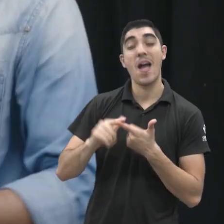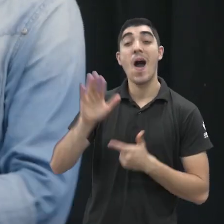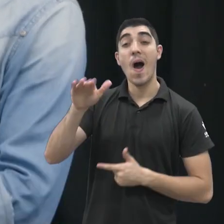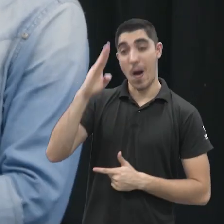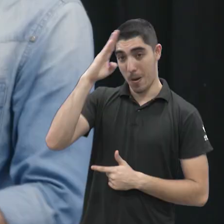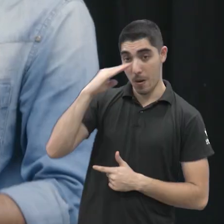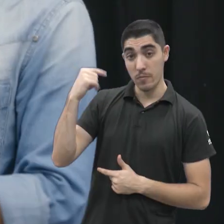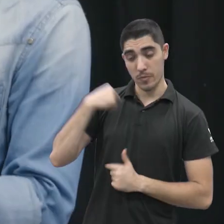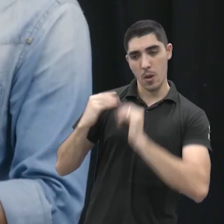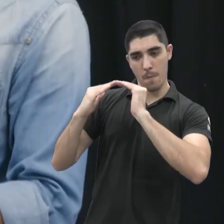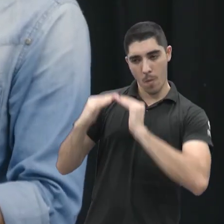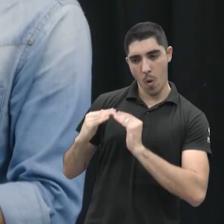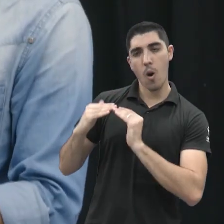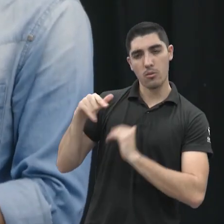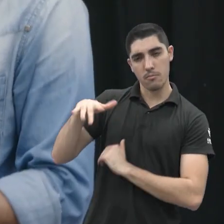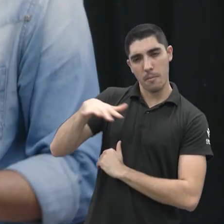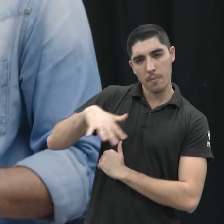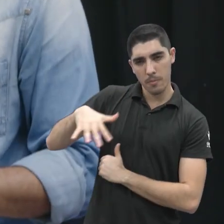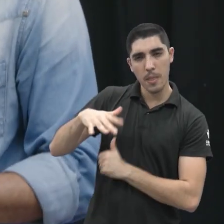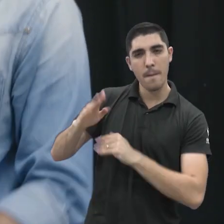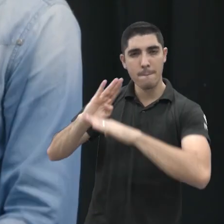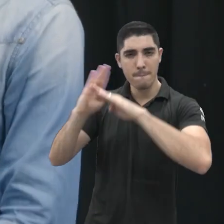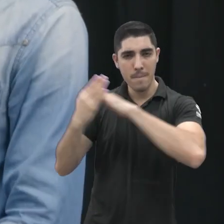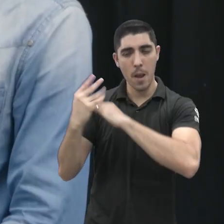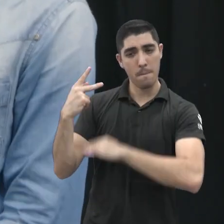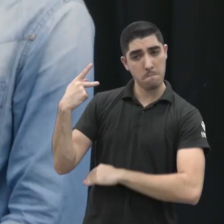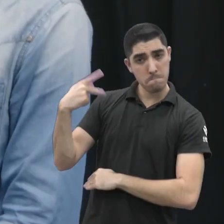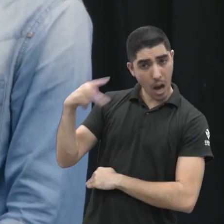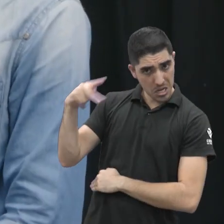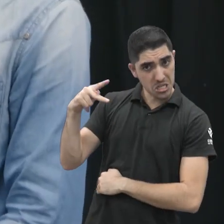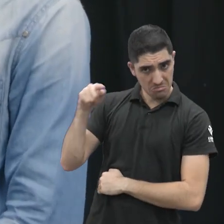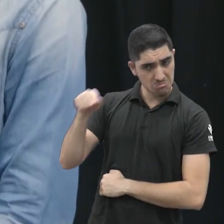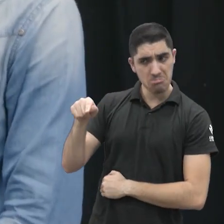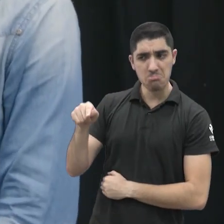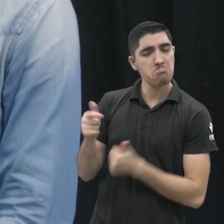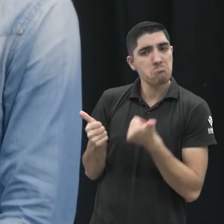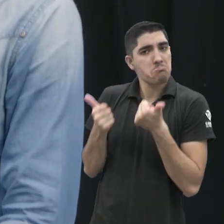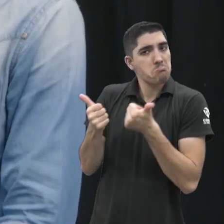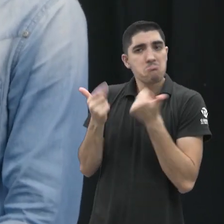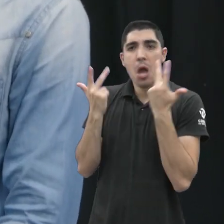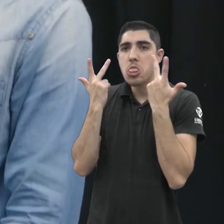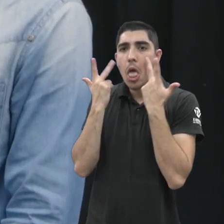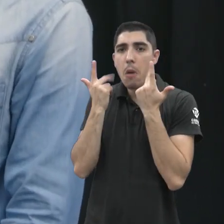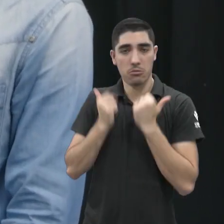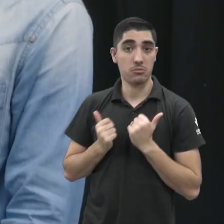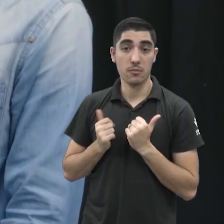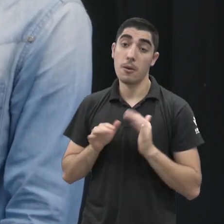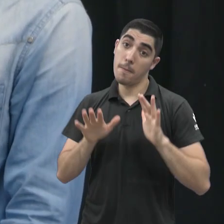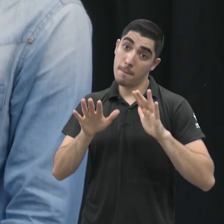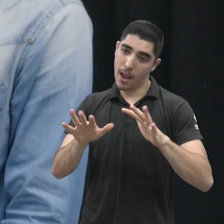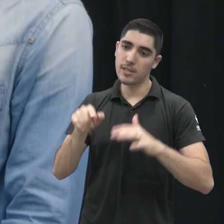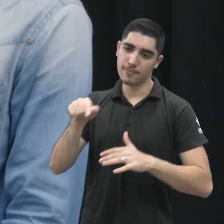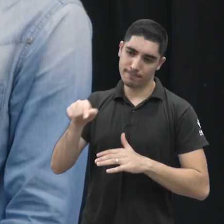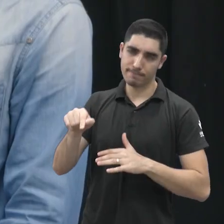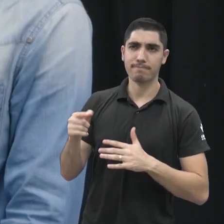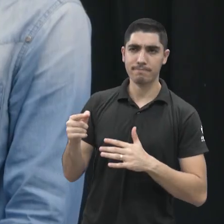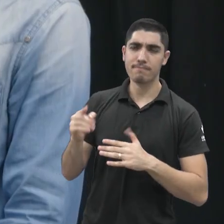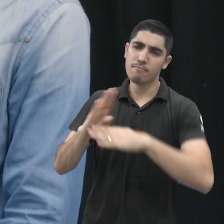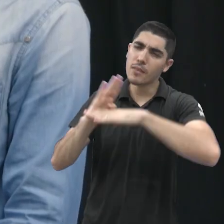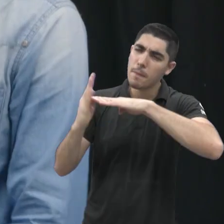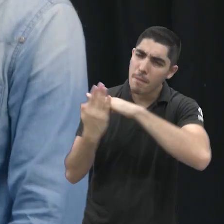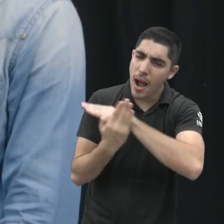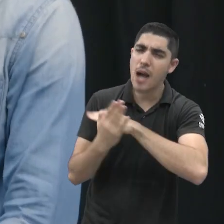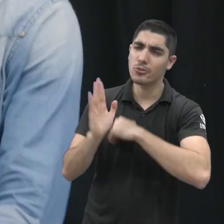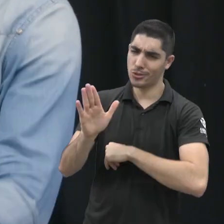moro ali perto, na região do parque, e ali é tudo tranquilo, mas eu entendo que também é um bairro bastante